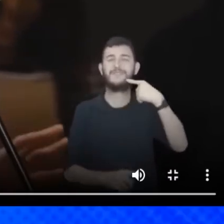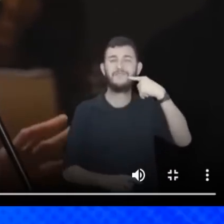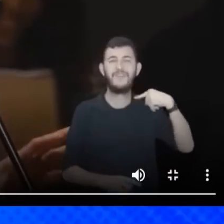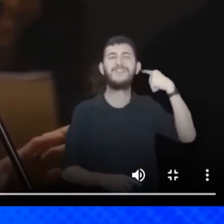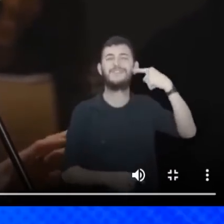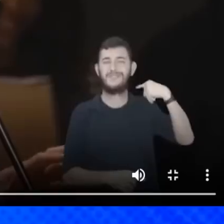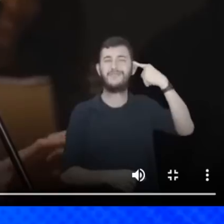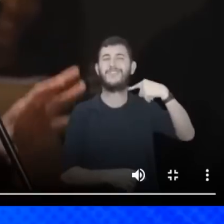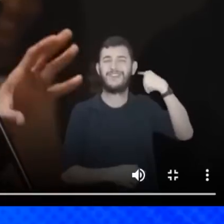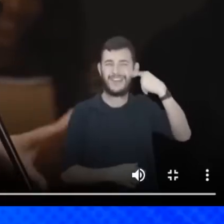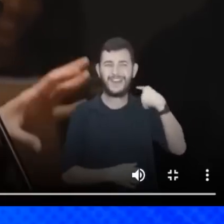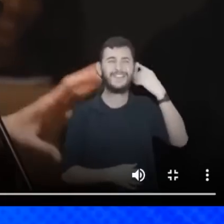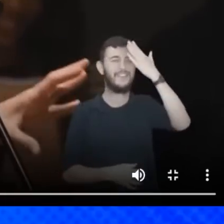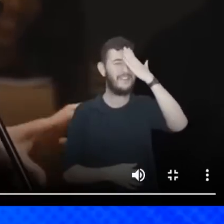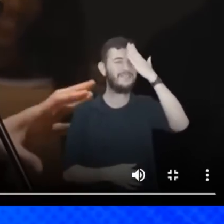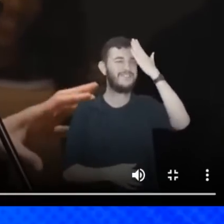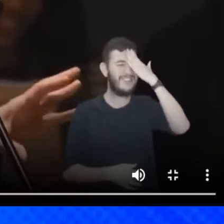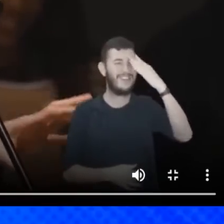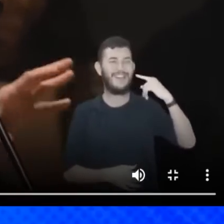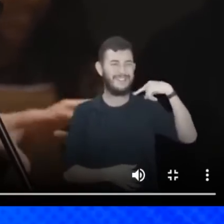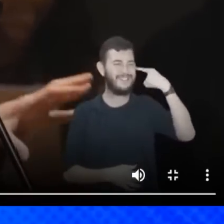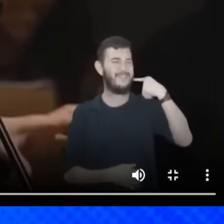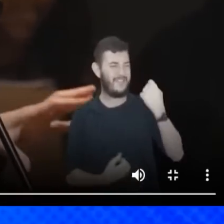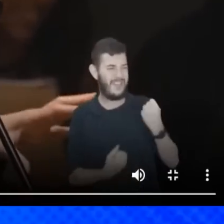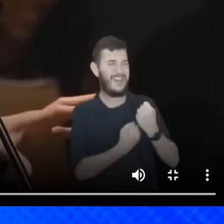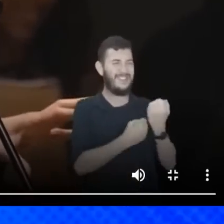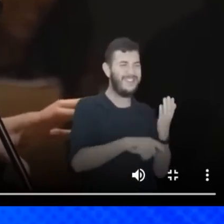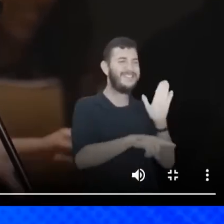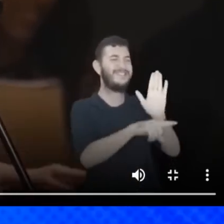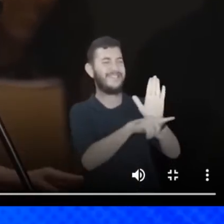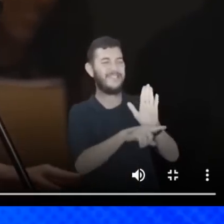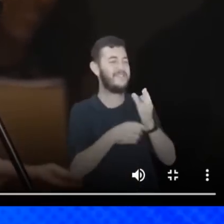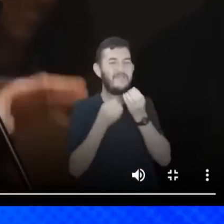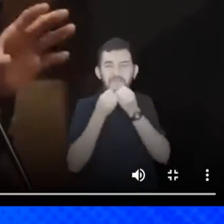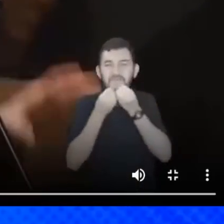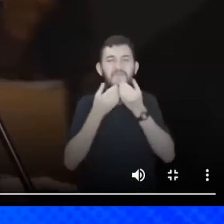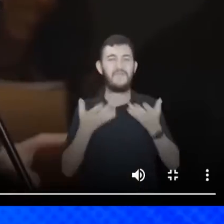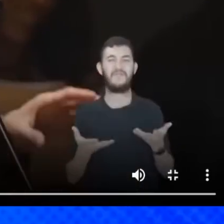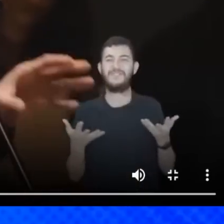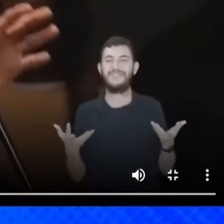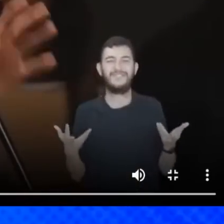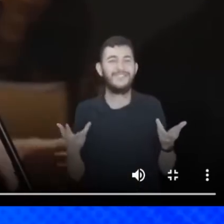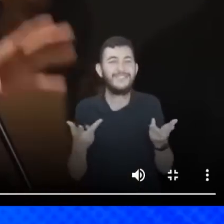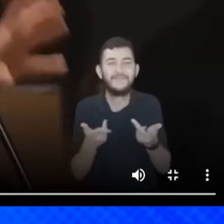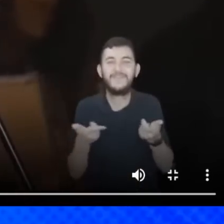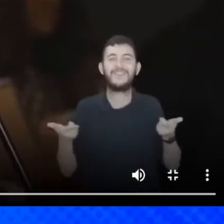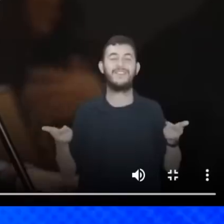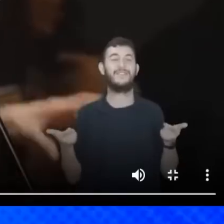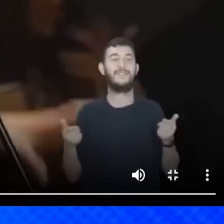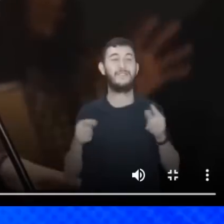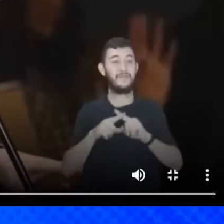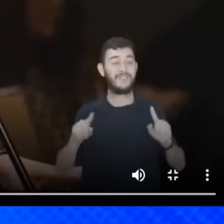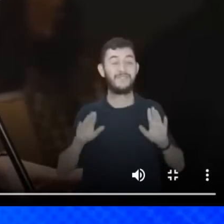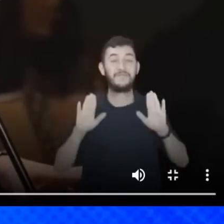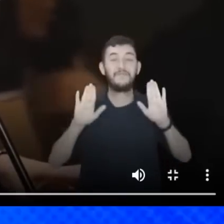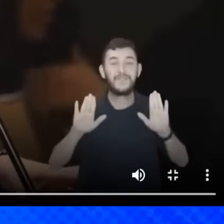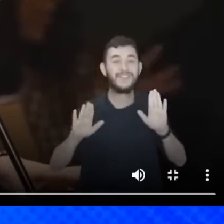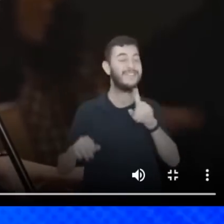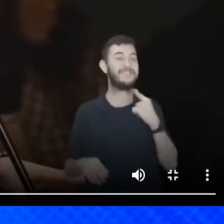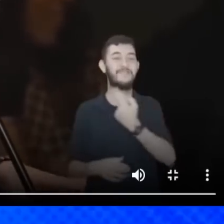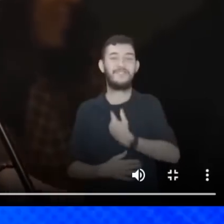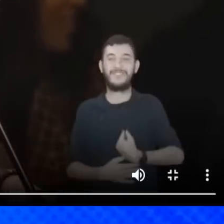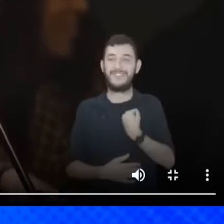te defendem são muito bons e eficientes, mas vamos reforçar mais esse